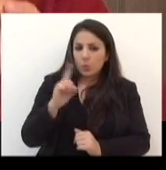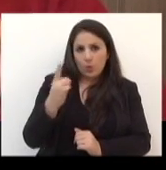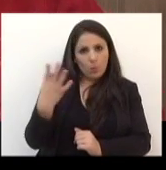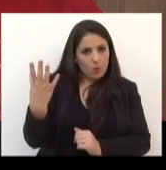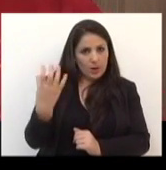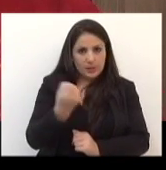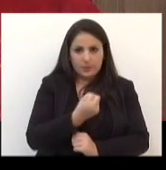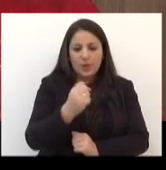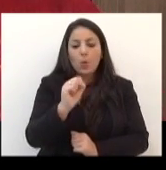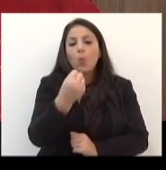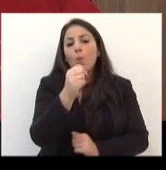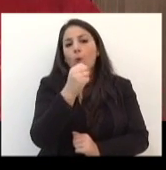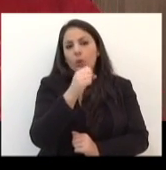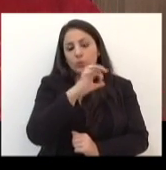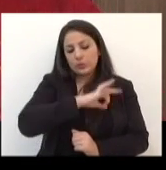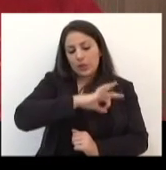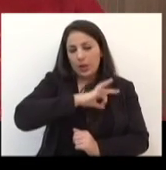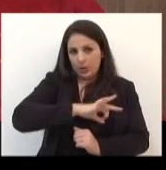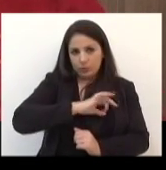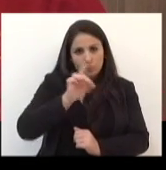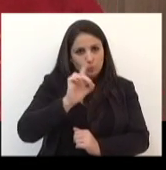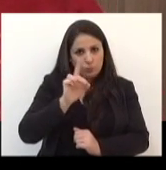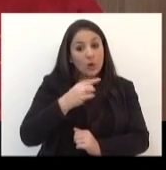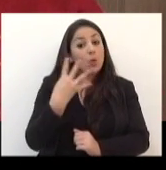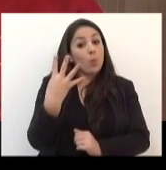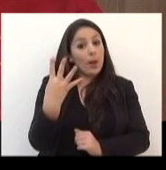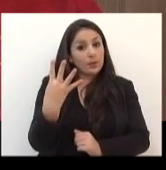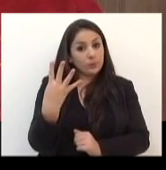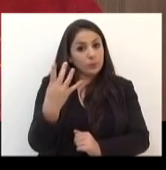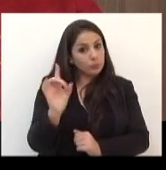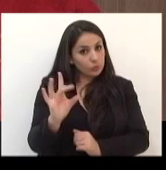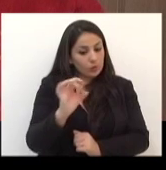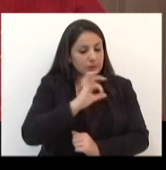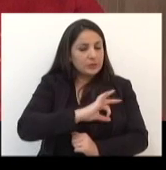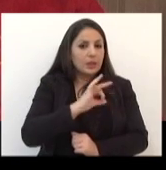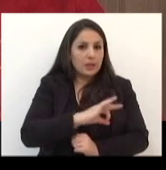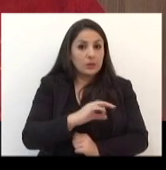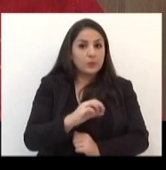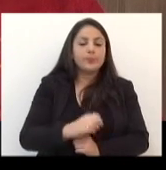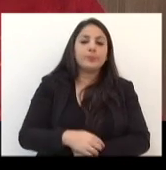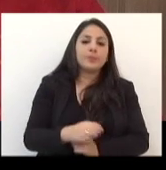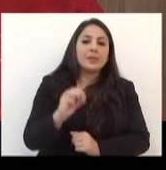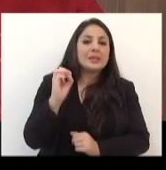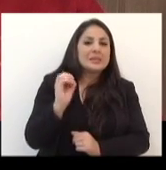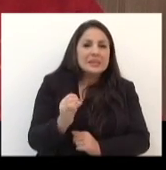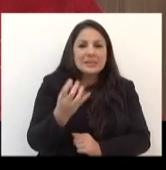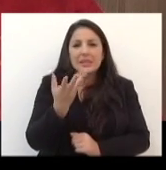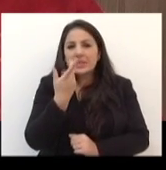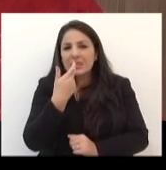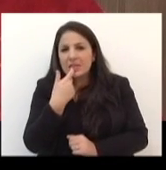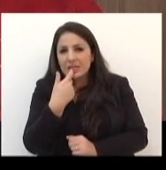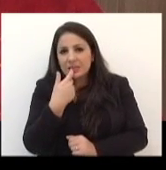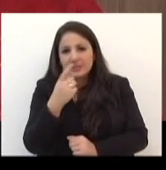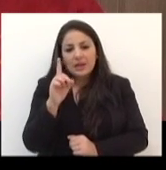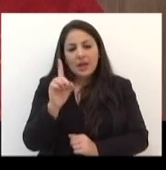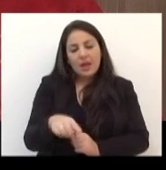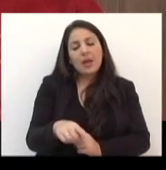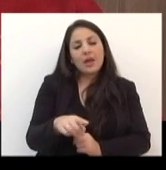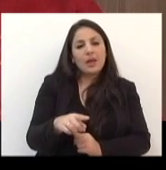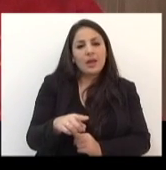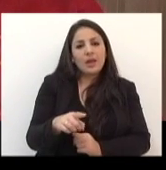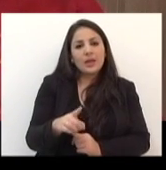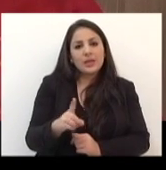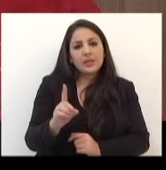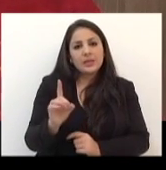receber 4 salários mínimos. Pois bem, se a criança for especial e nesse momento precisar de